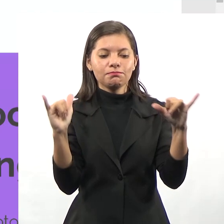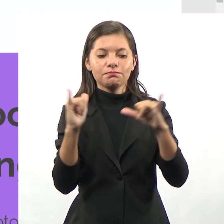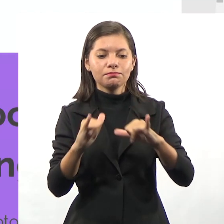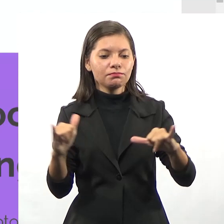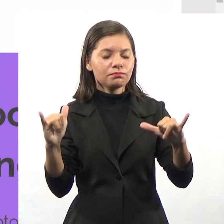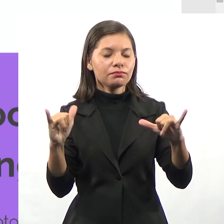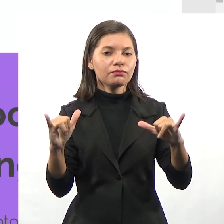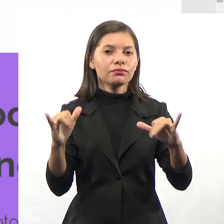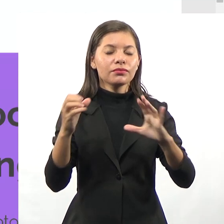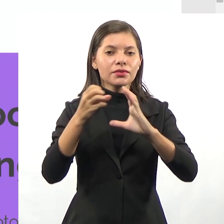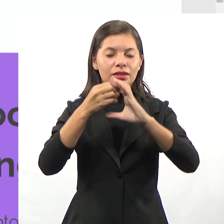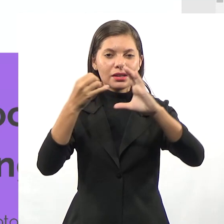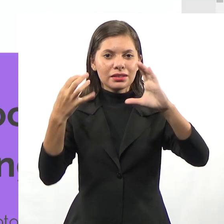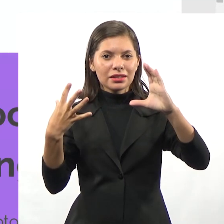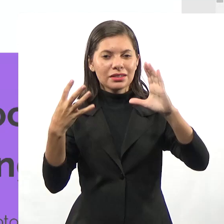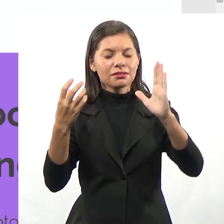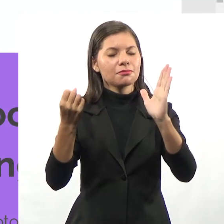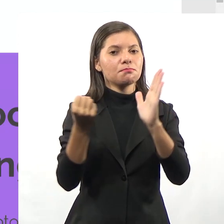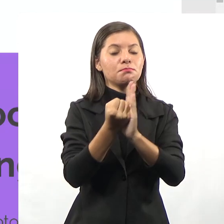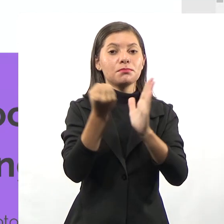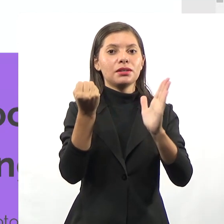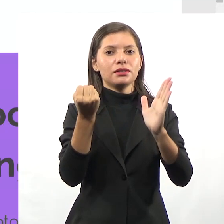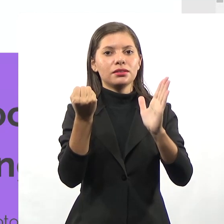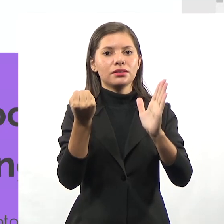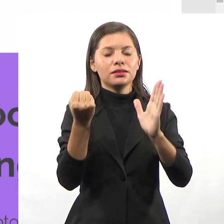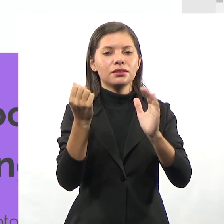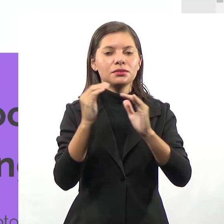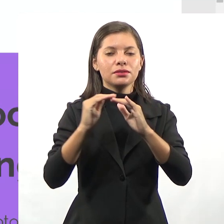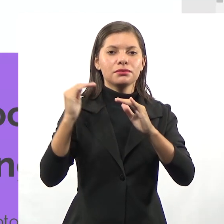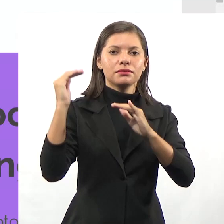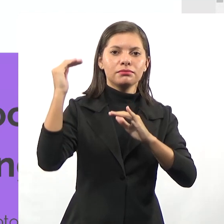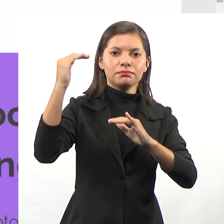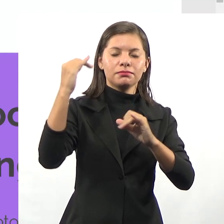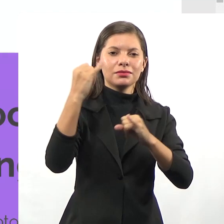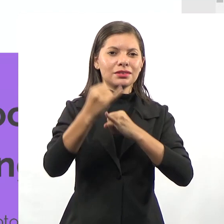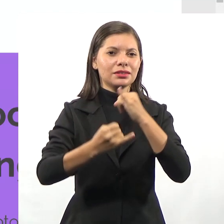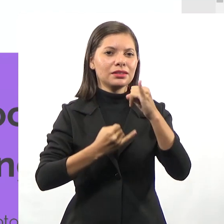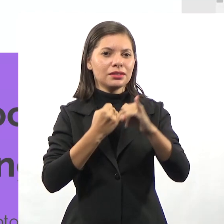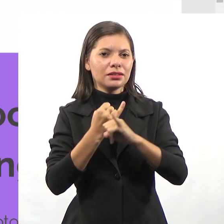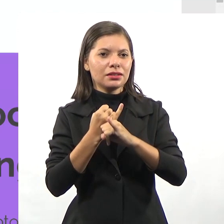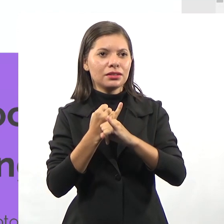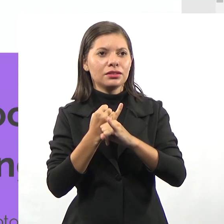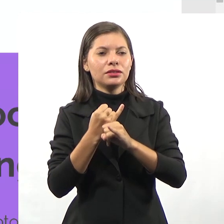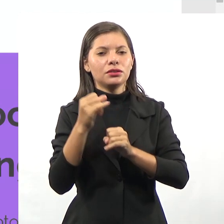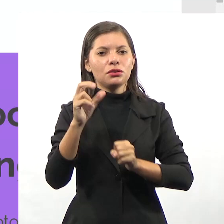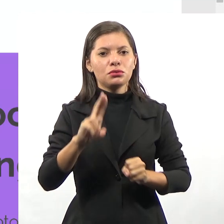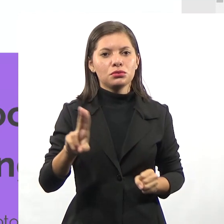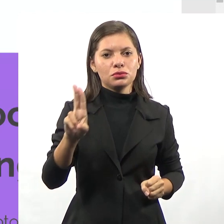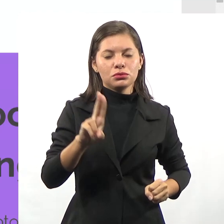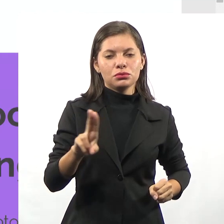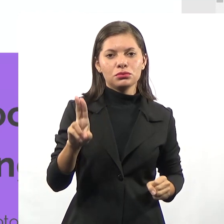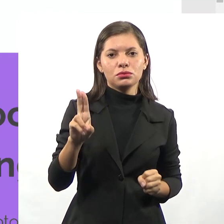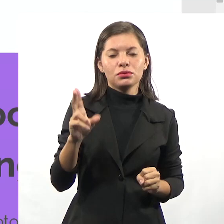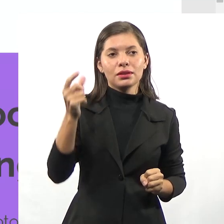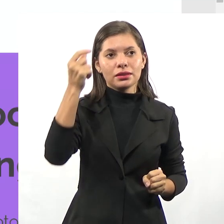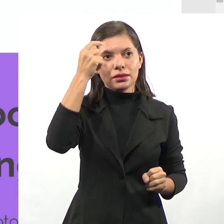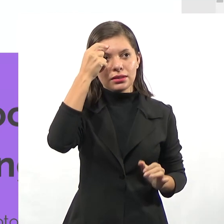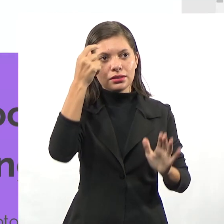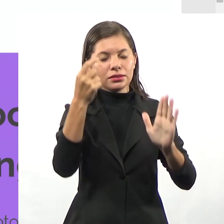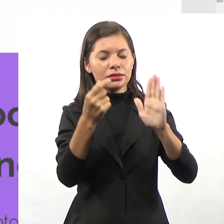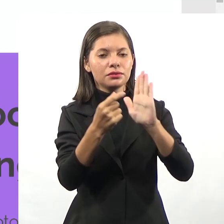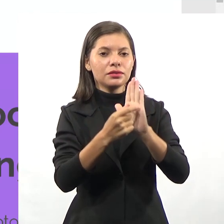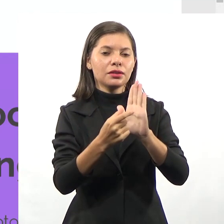Provavelmente uma característica que vai marcar esse avanço da internet é o uso da inteligência artificial.